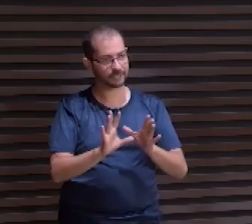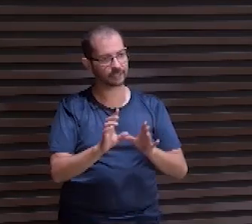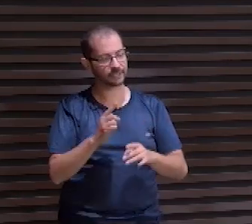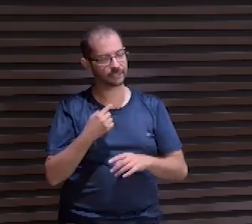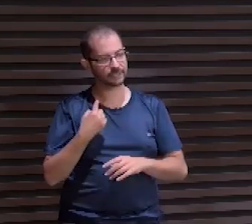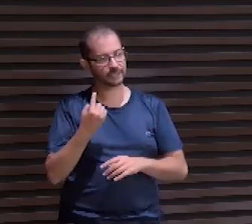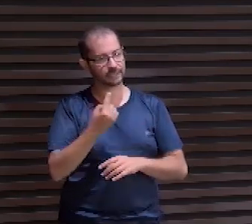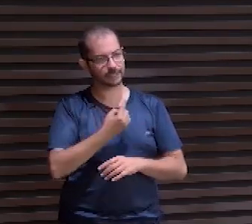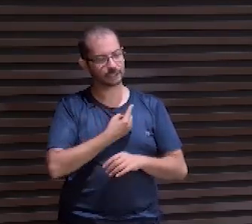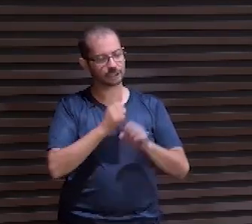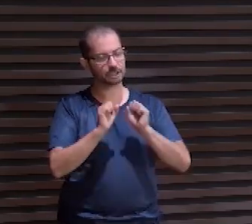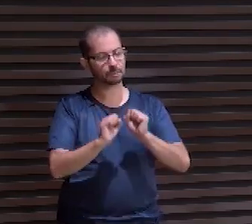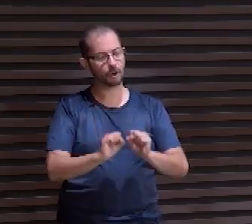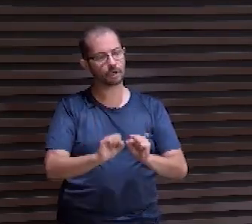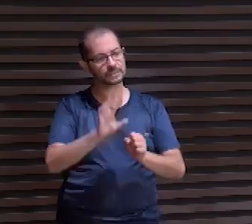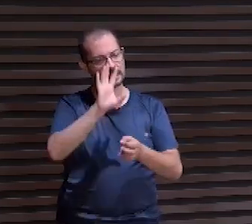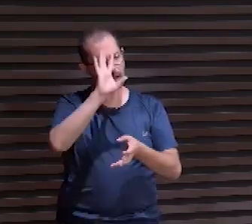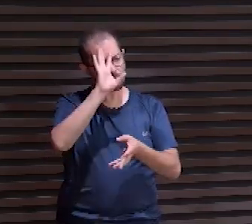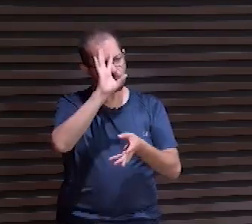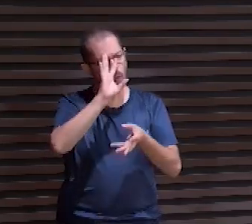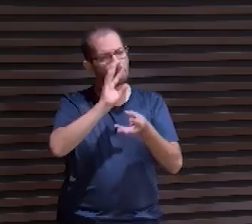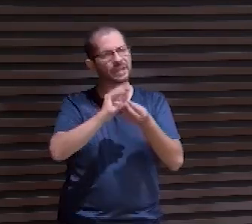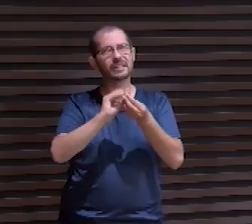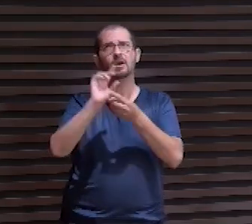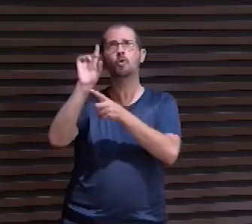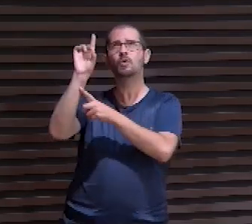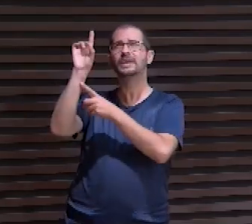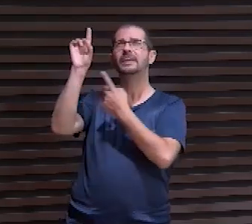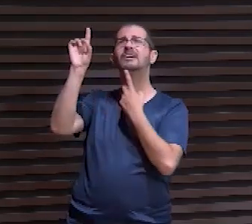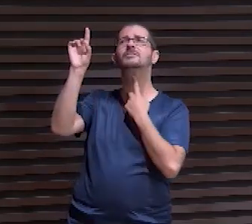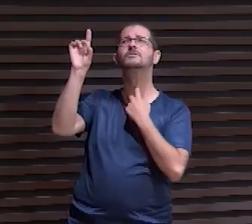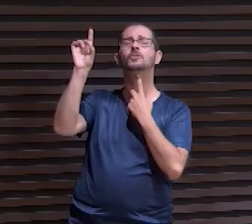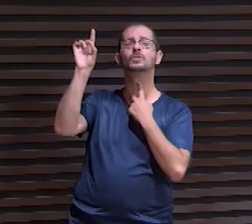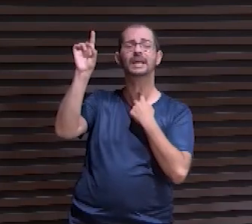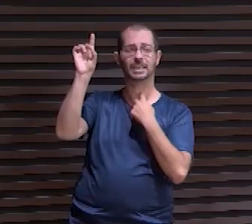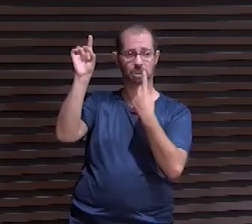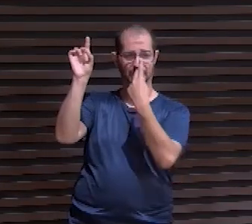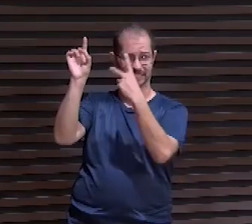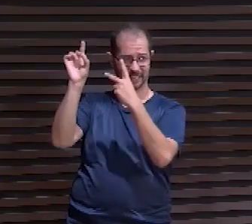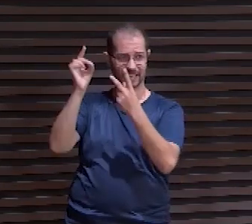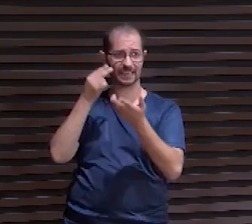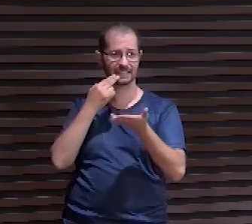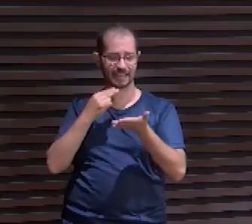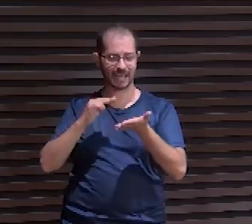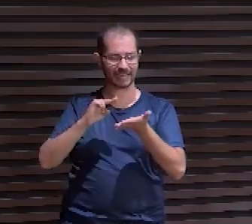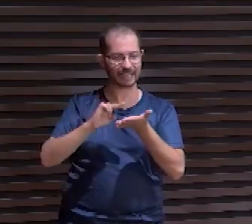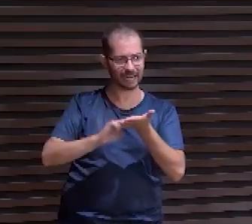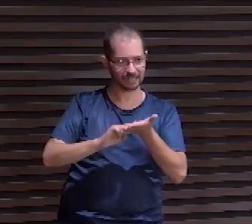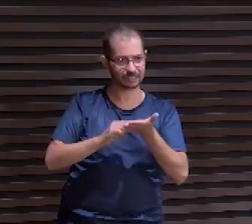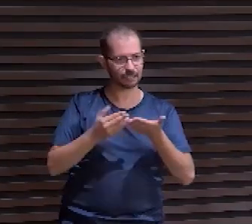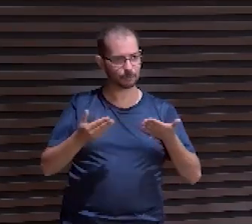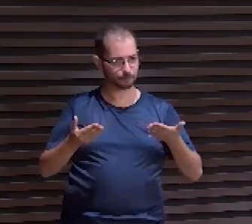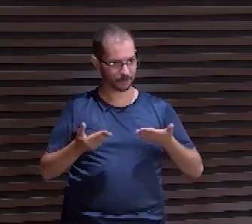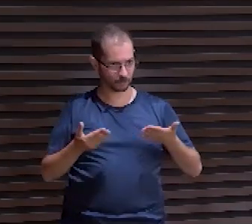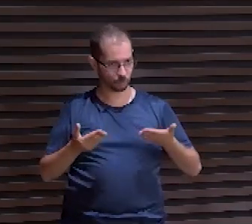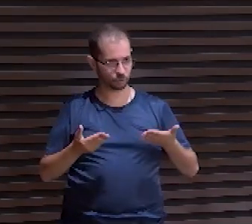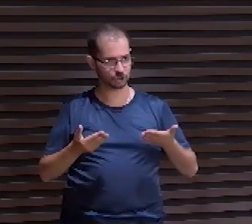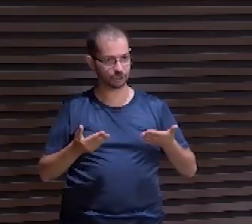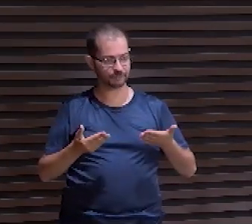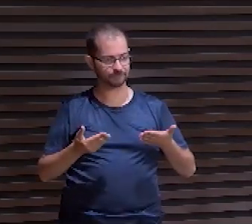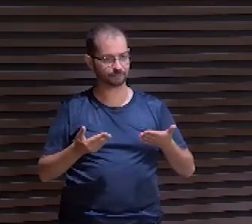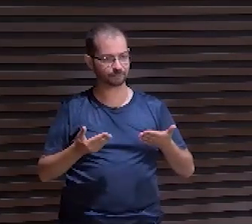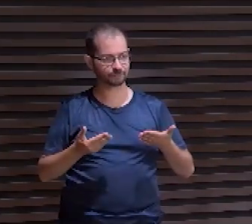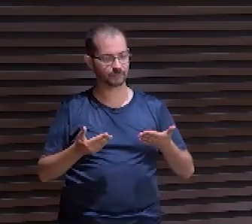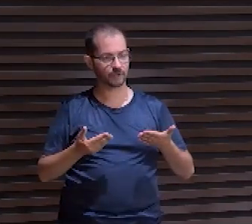ter o discernimento do que Ele quer nesta carta para nós nos dias atuais, quando